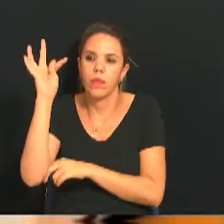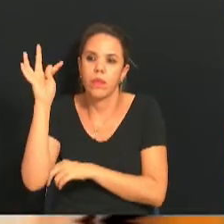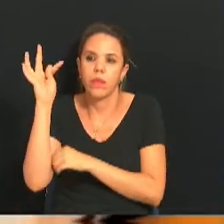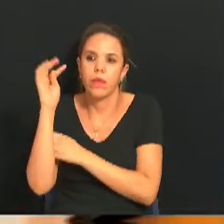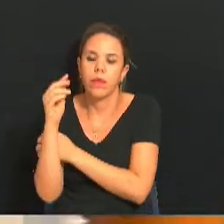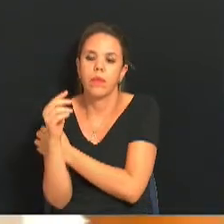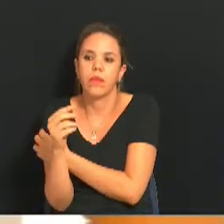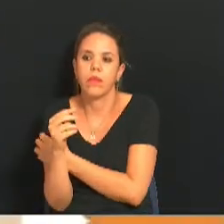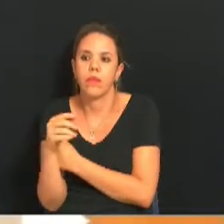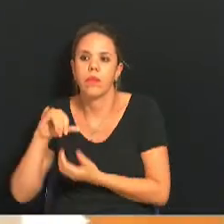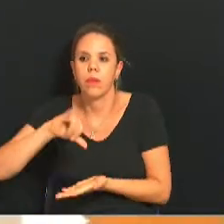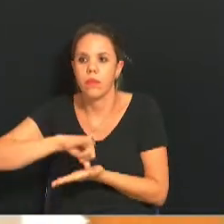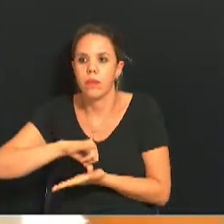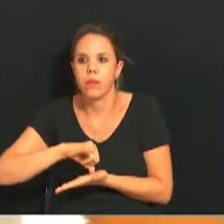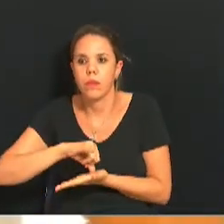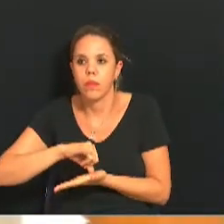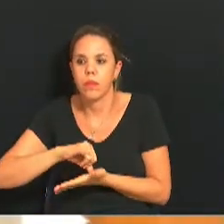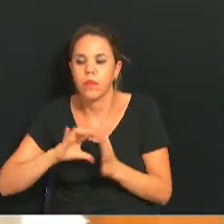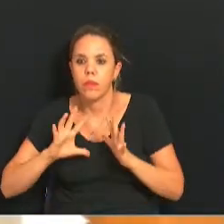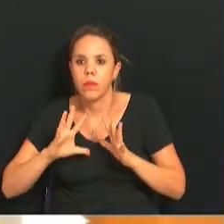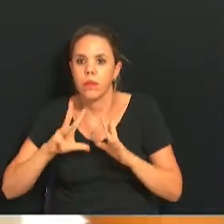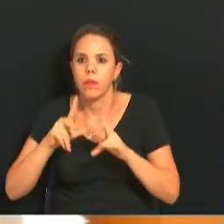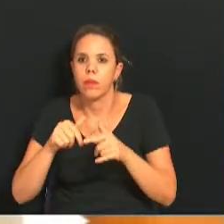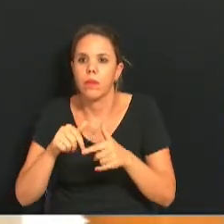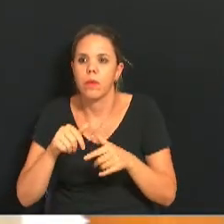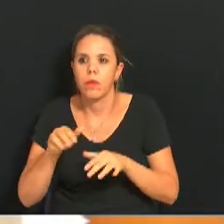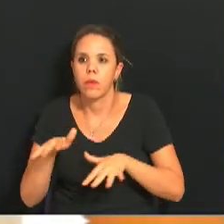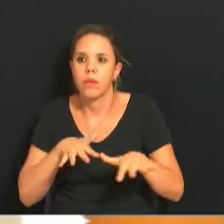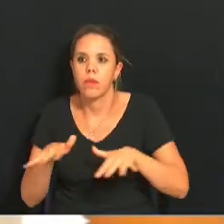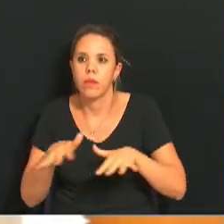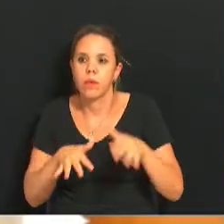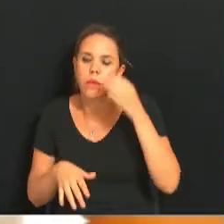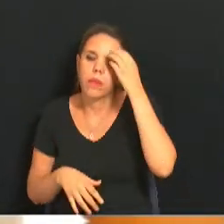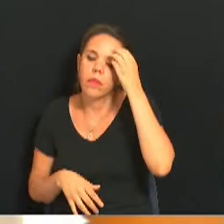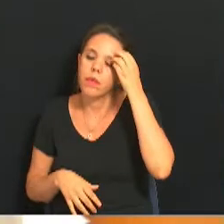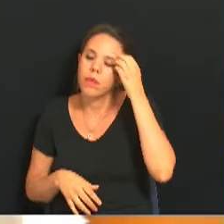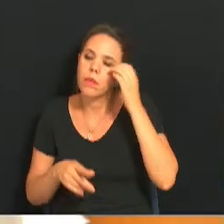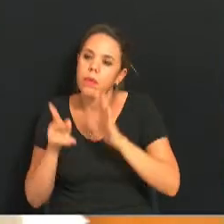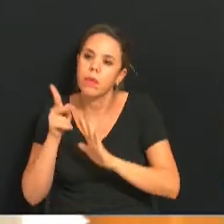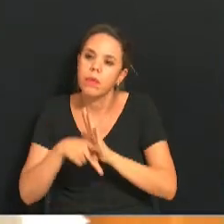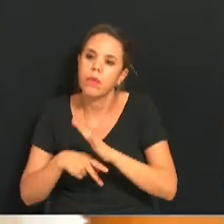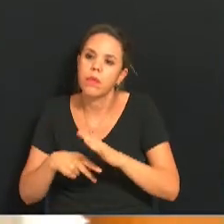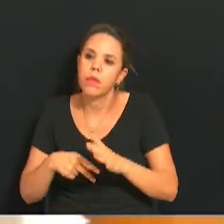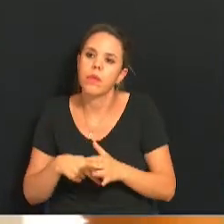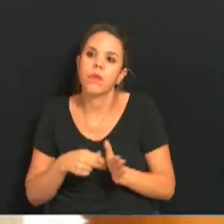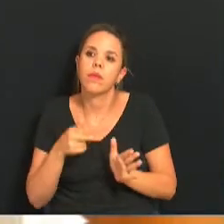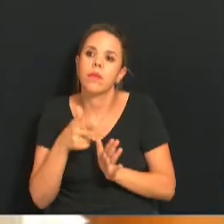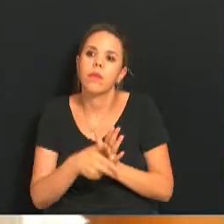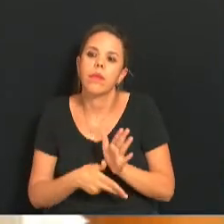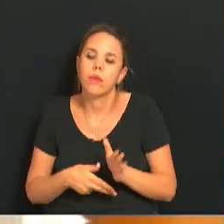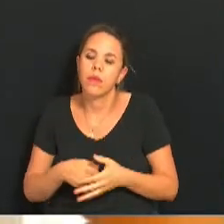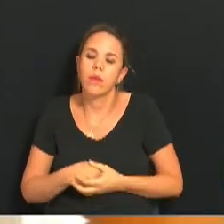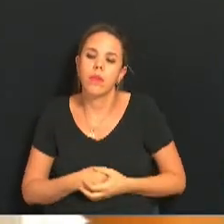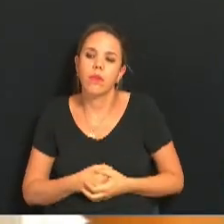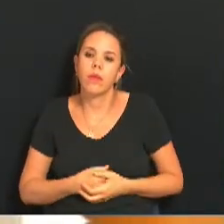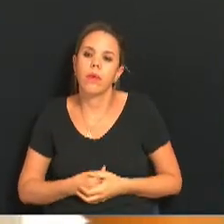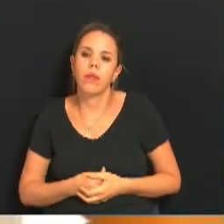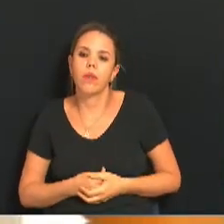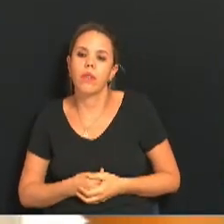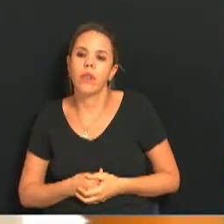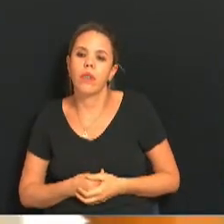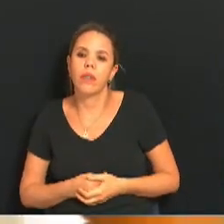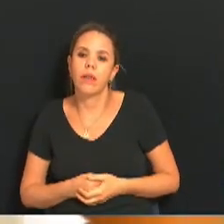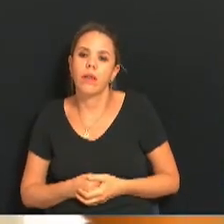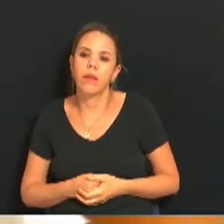terminal central são todos os eixos de mobilidade em um projeto do trem Viracopos centro e chega também na está ah